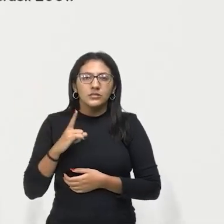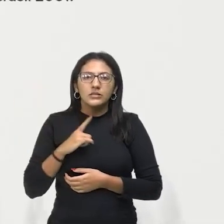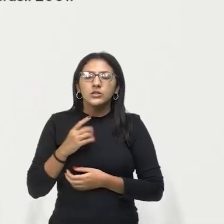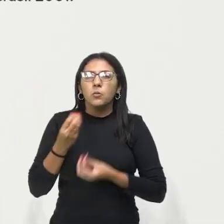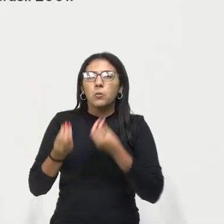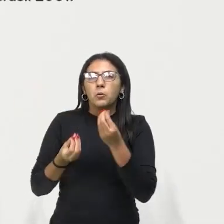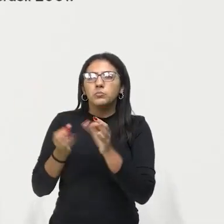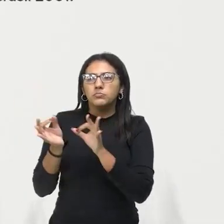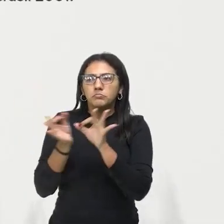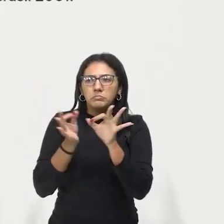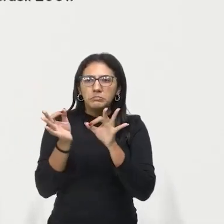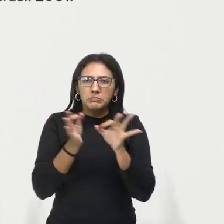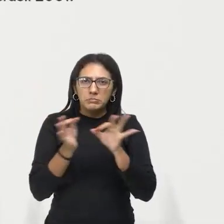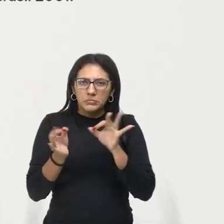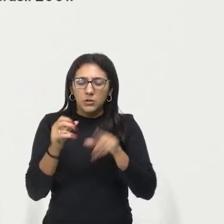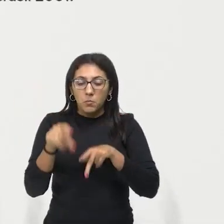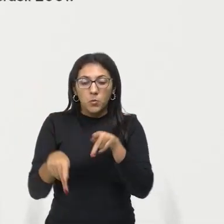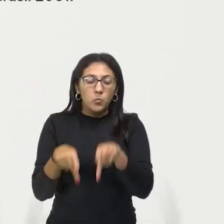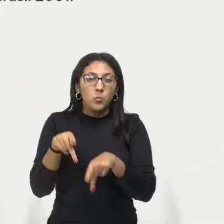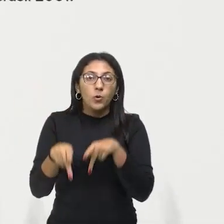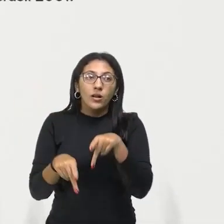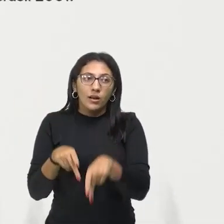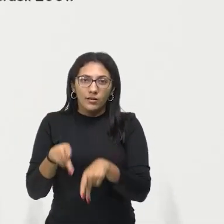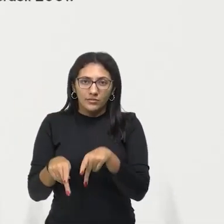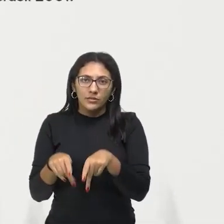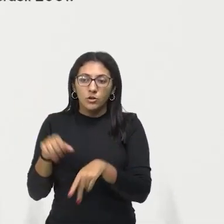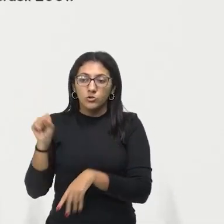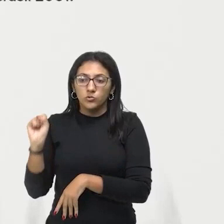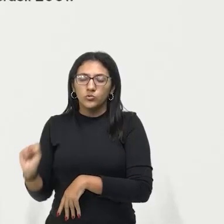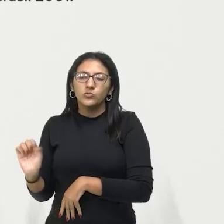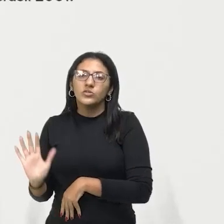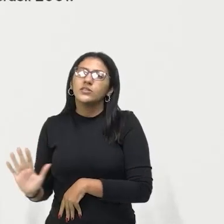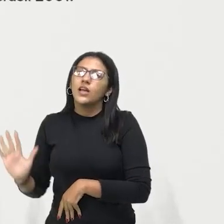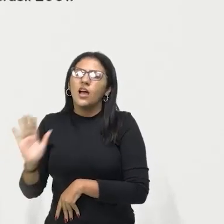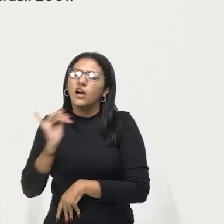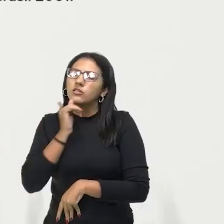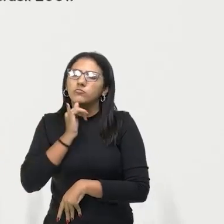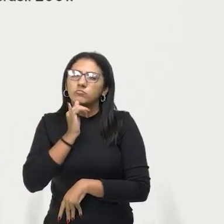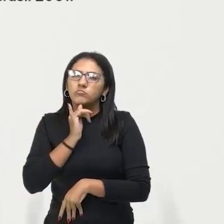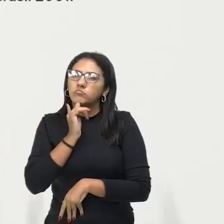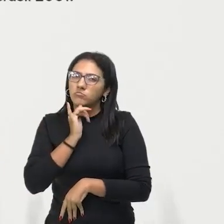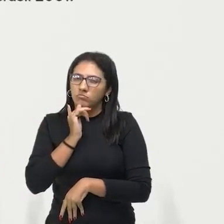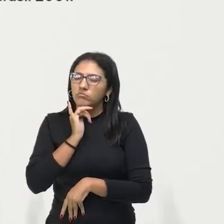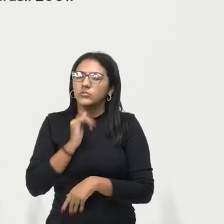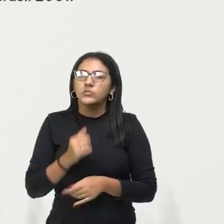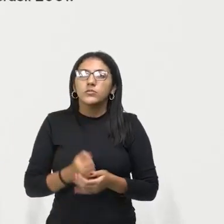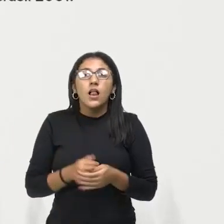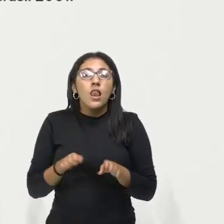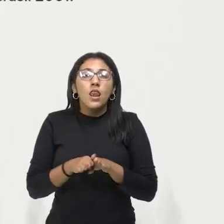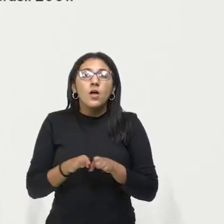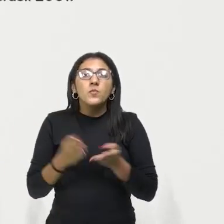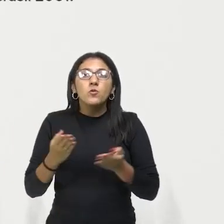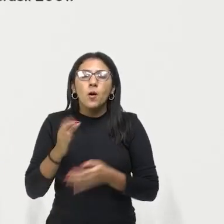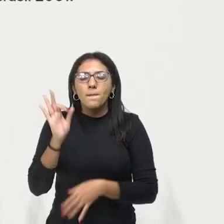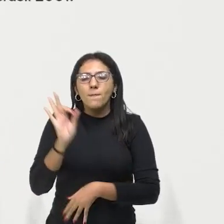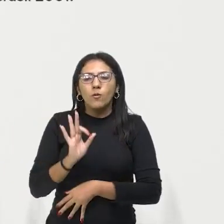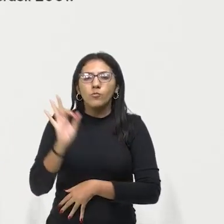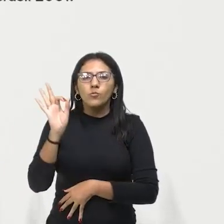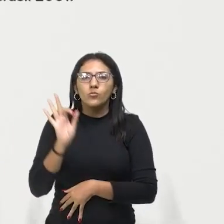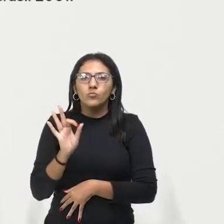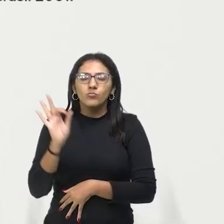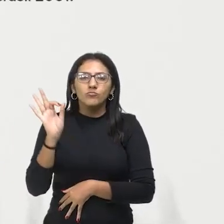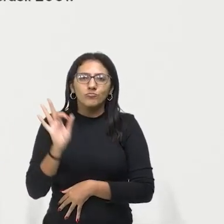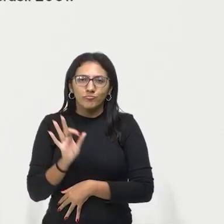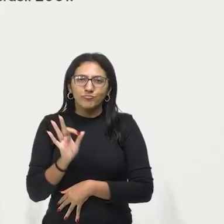nesse gráfico, você tem aí a distribuição da população, tá? No Sudeste, por exemplo,